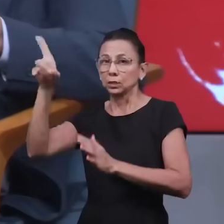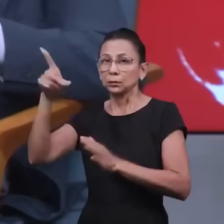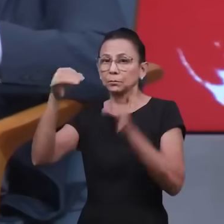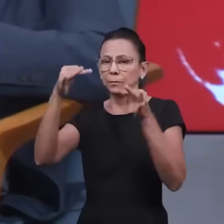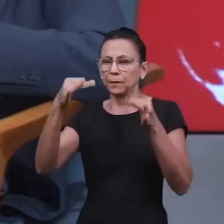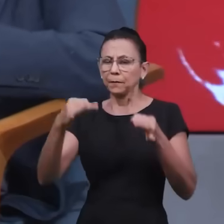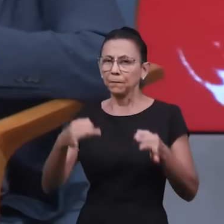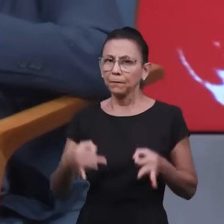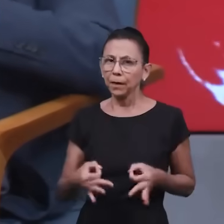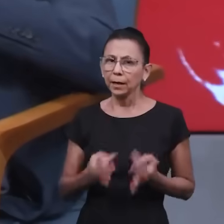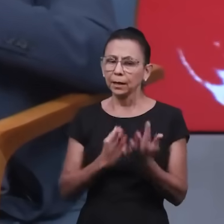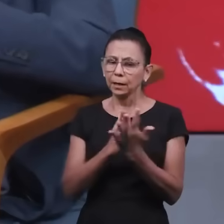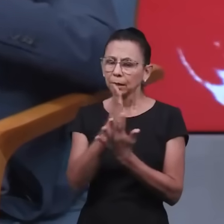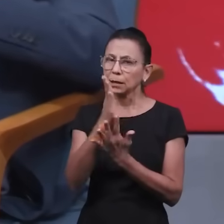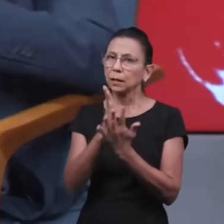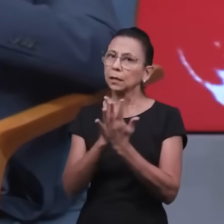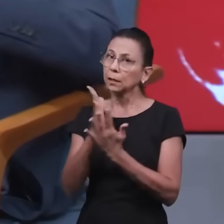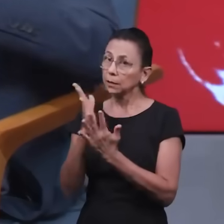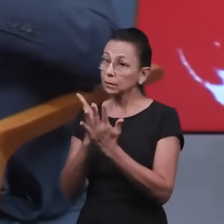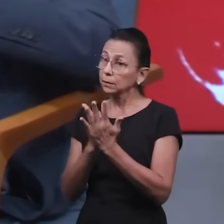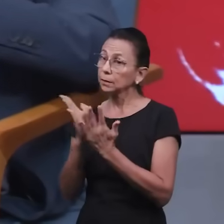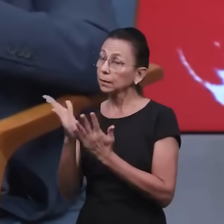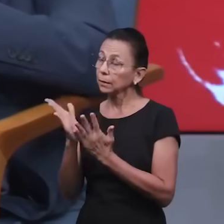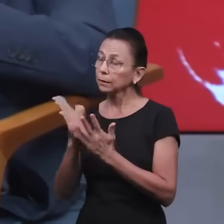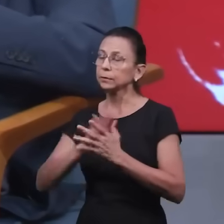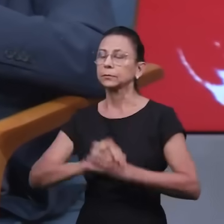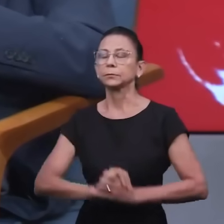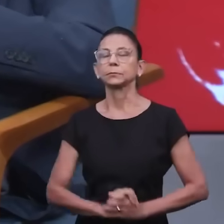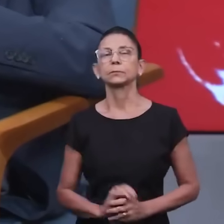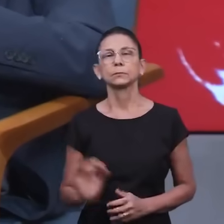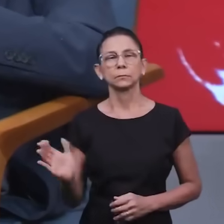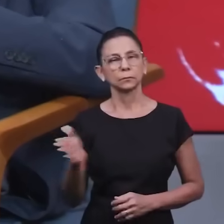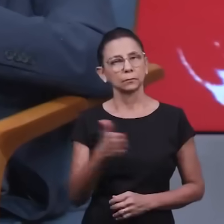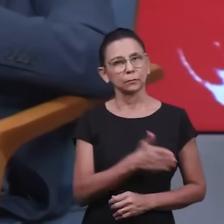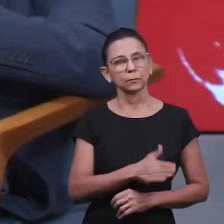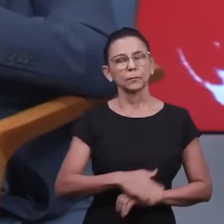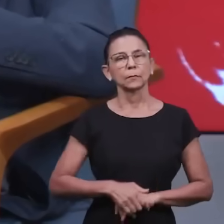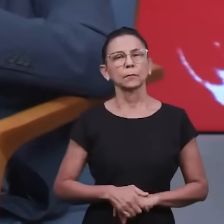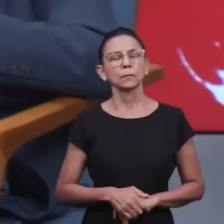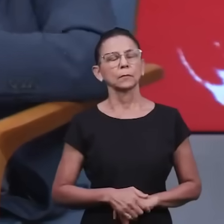linha. Então, eu sou Jesus.